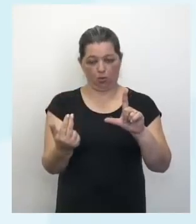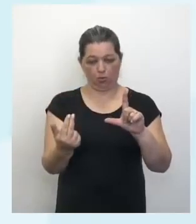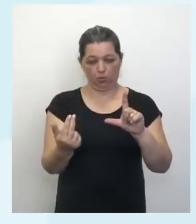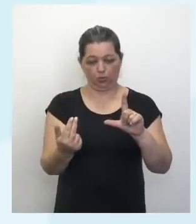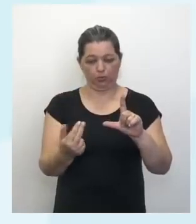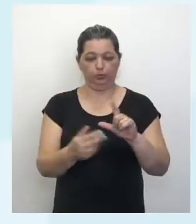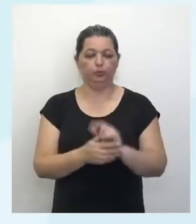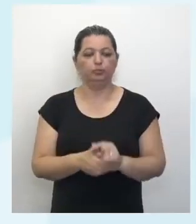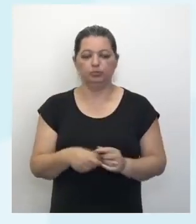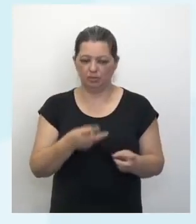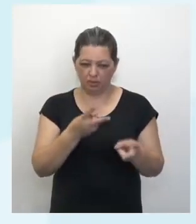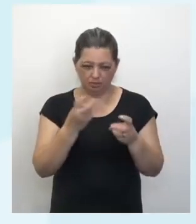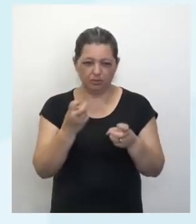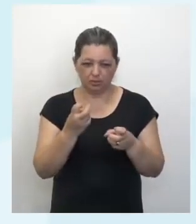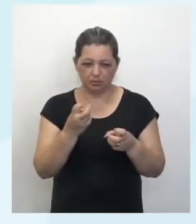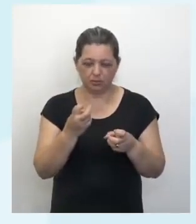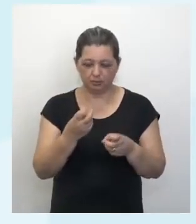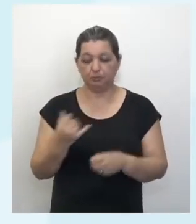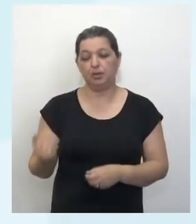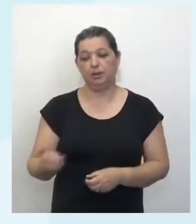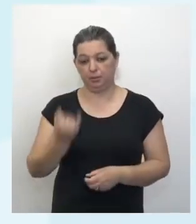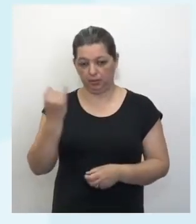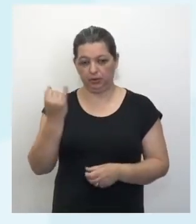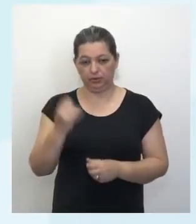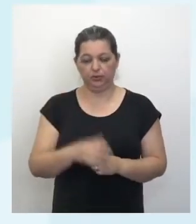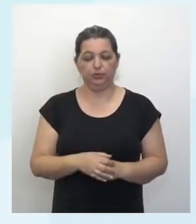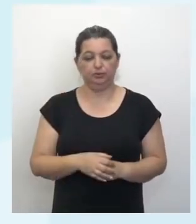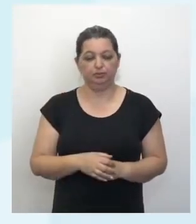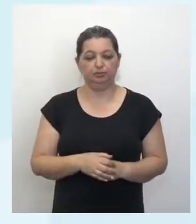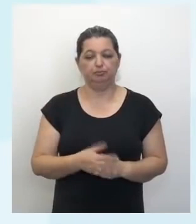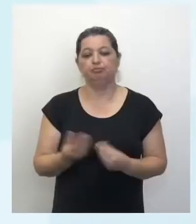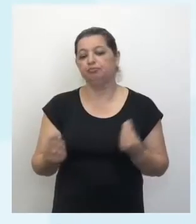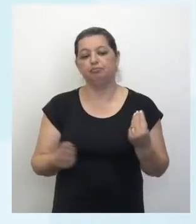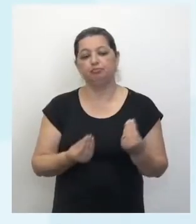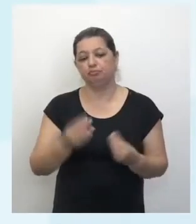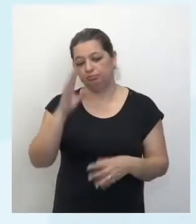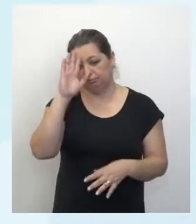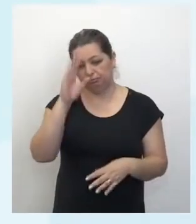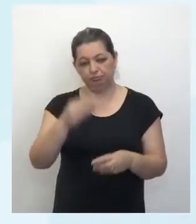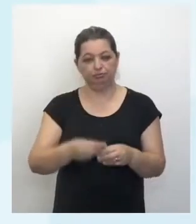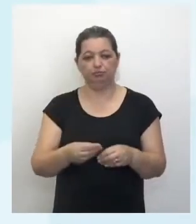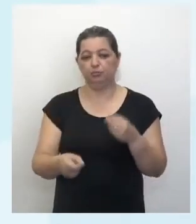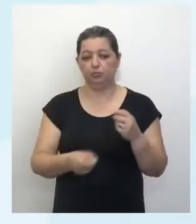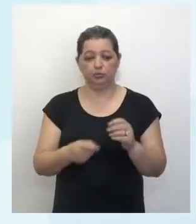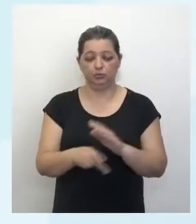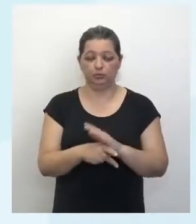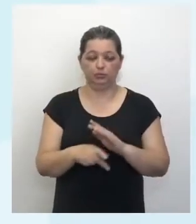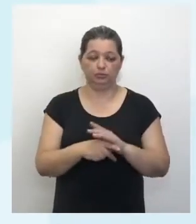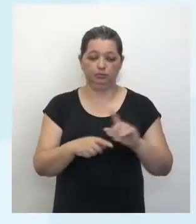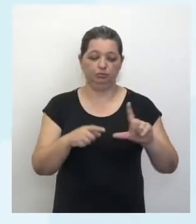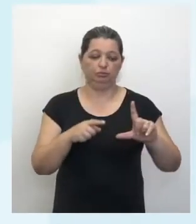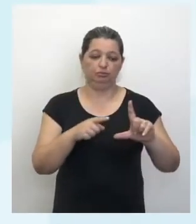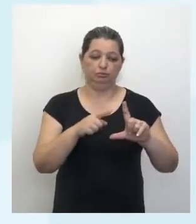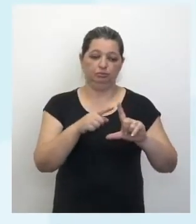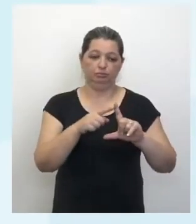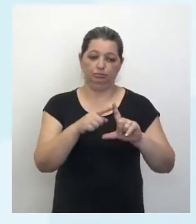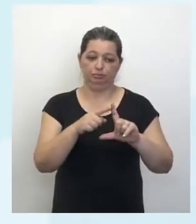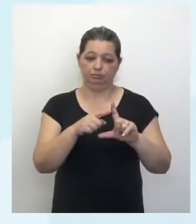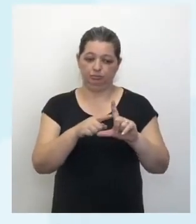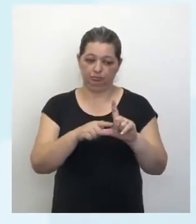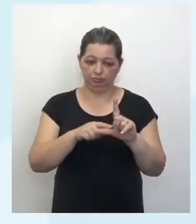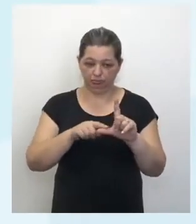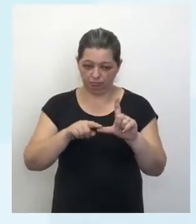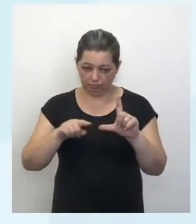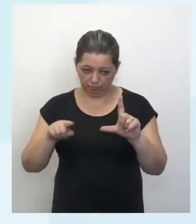Então, ele observou isso. Isso é importante. E aí, o que ele conclui? Ó, que os ângulos são... os raios